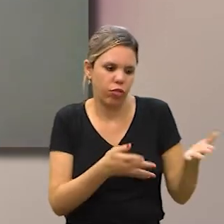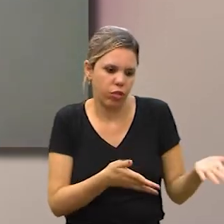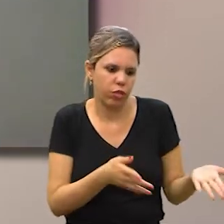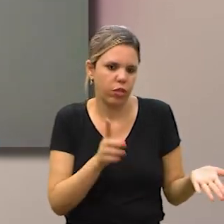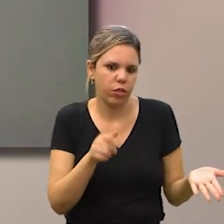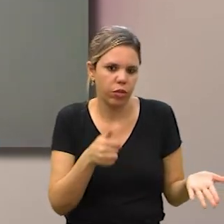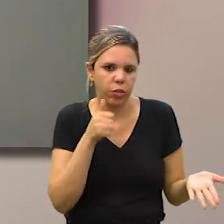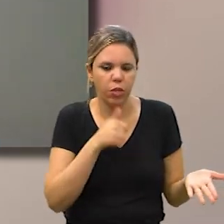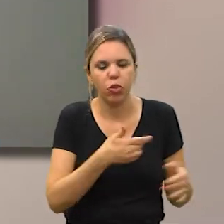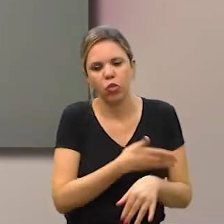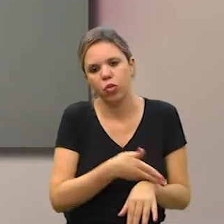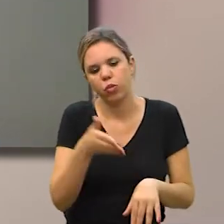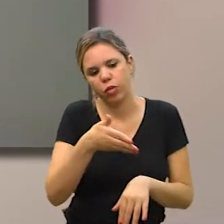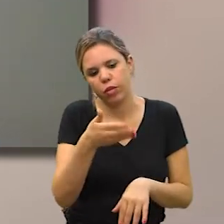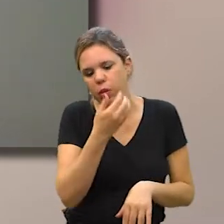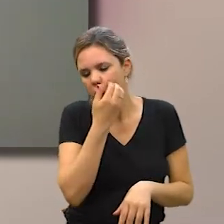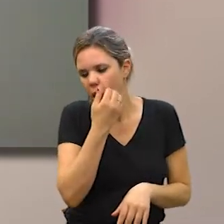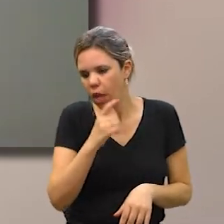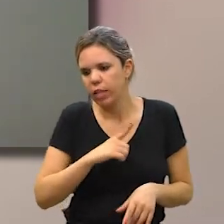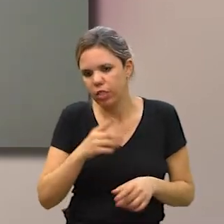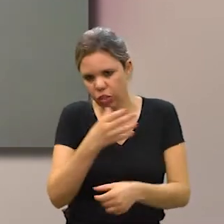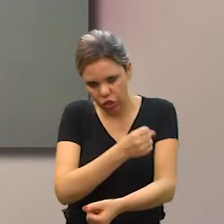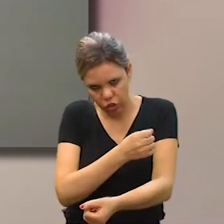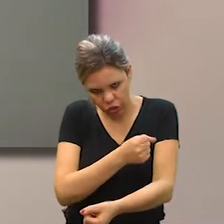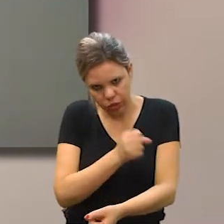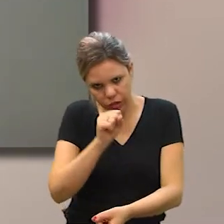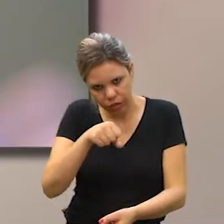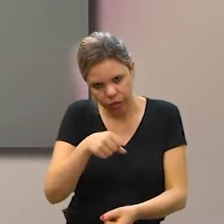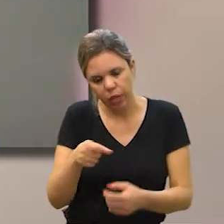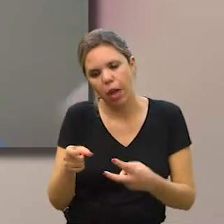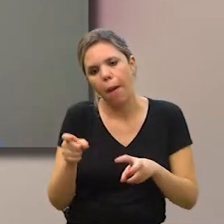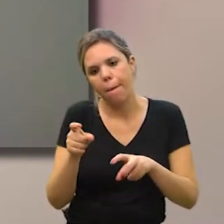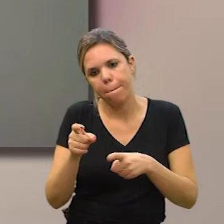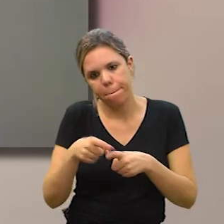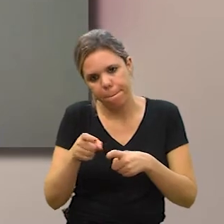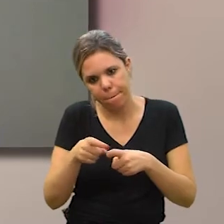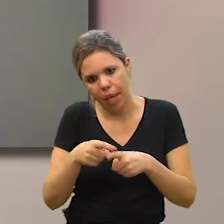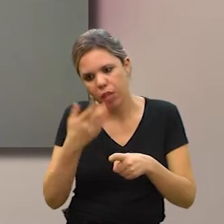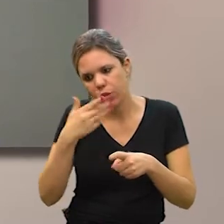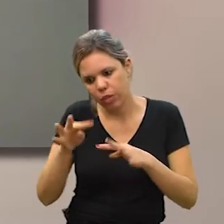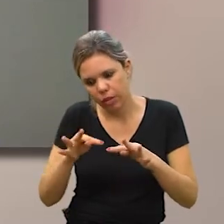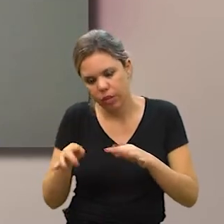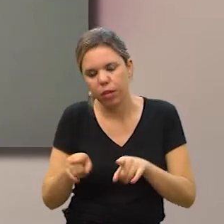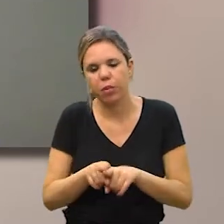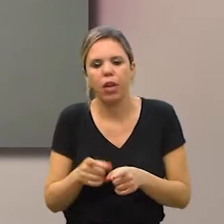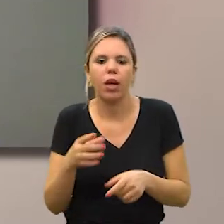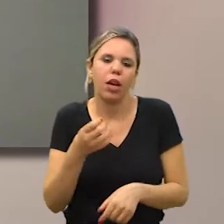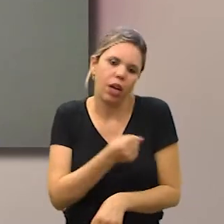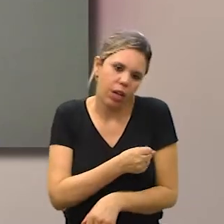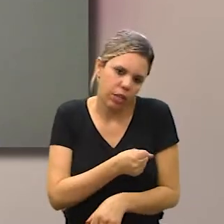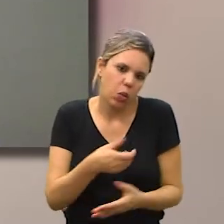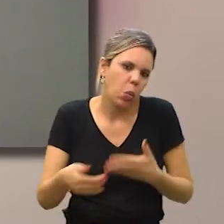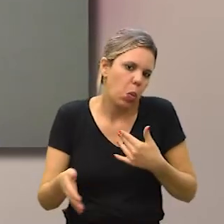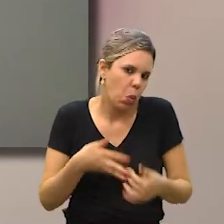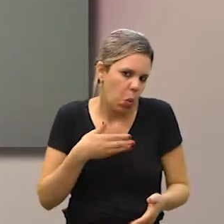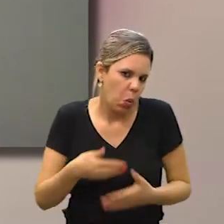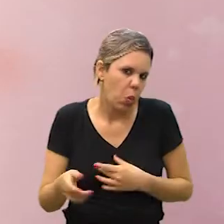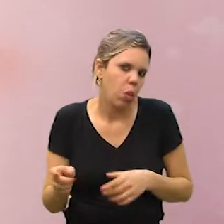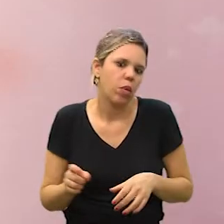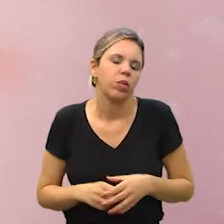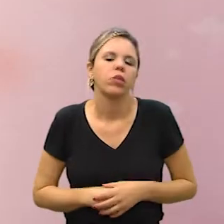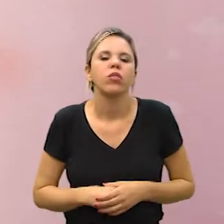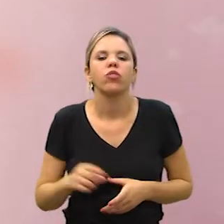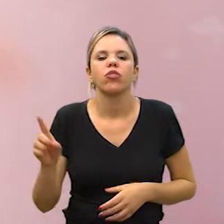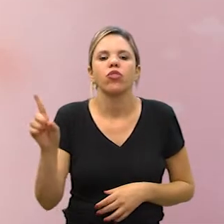né que a mulher costuma fazer isso tem que aferir pressão pediatra tem que aferir pressão então Qualquer que seja com